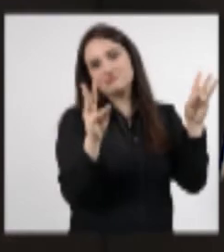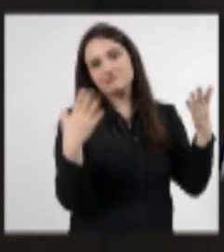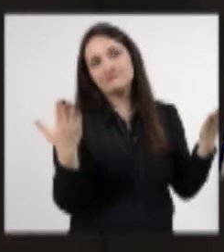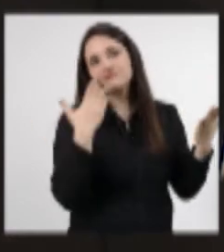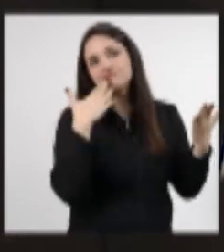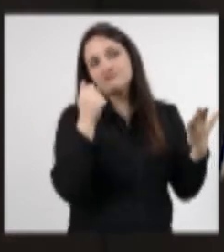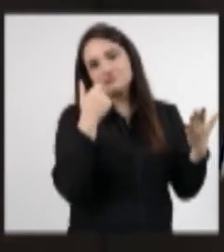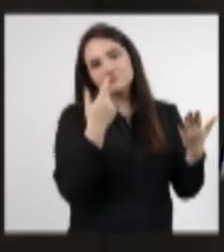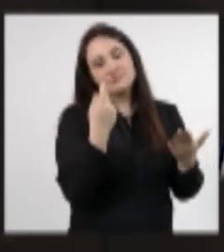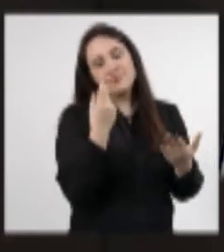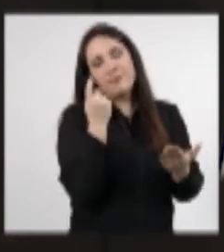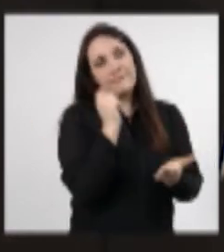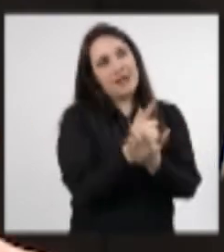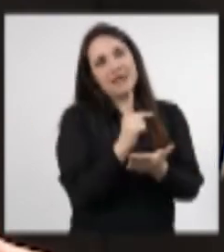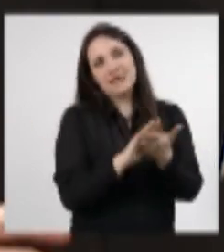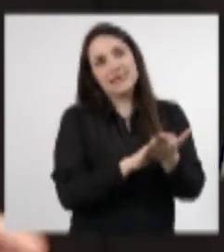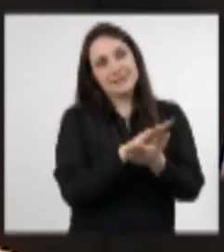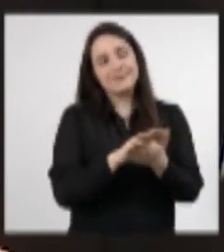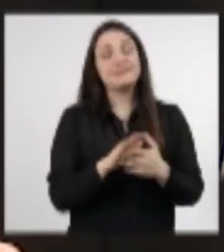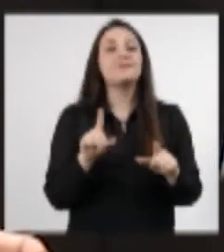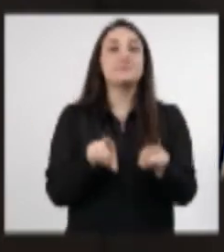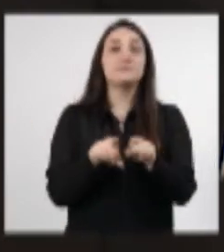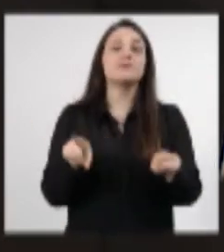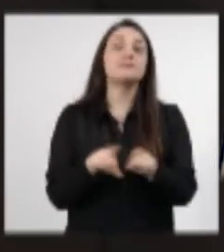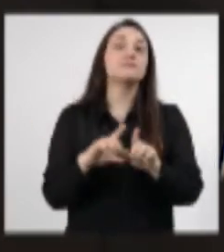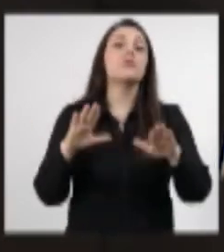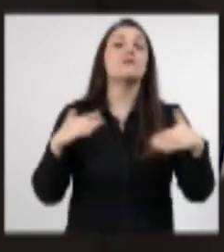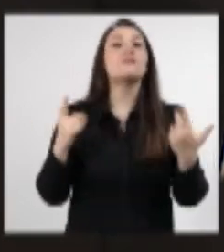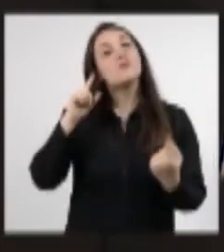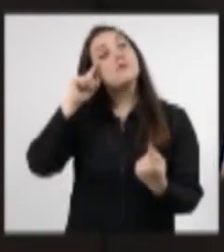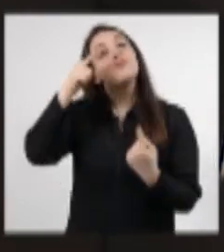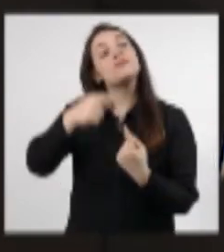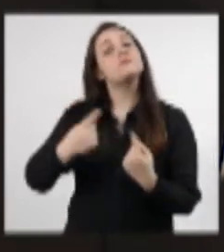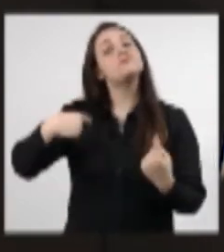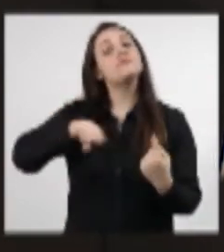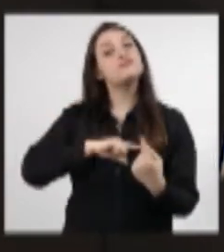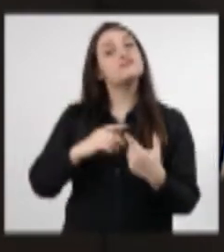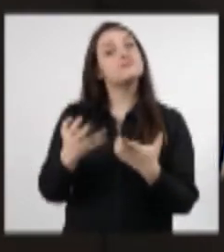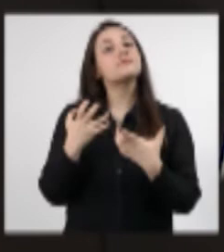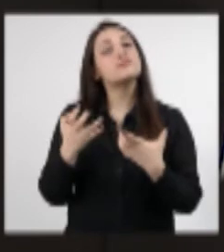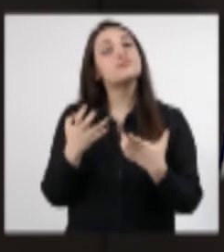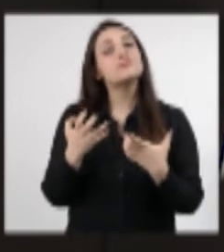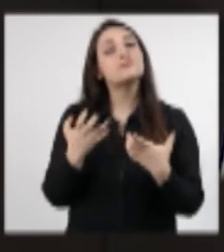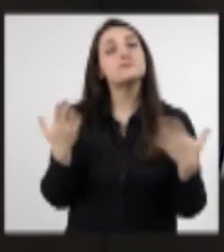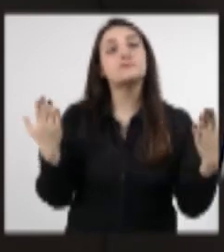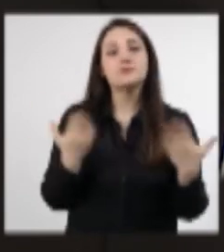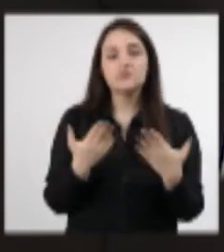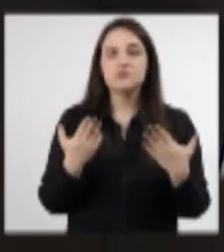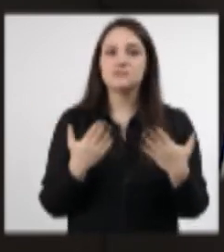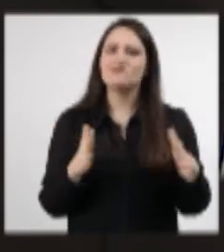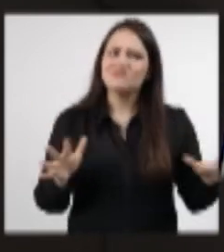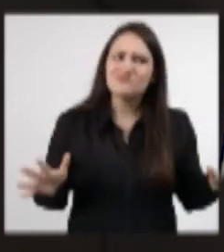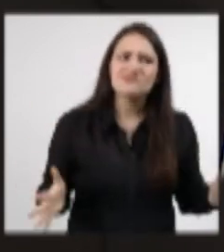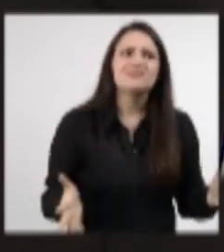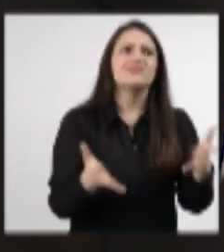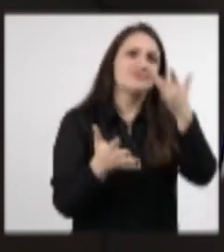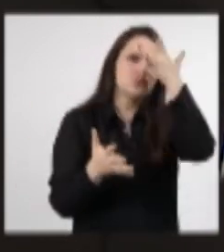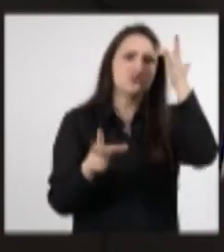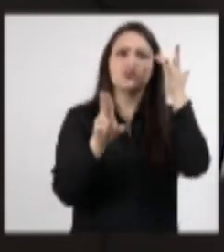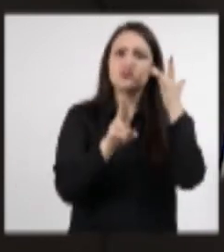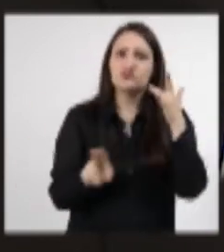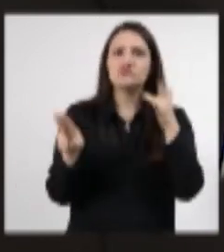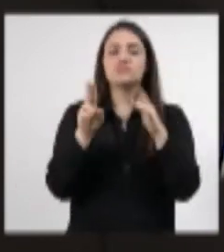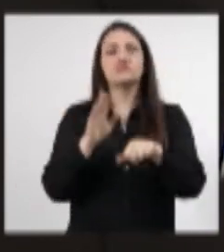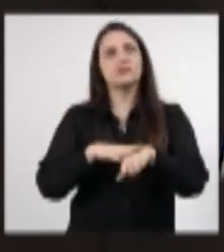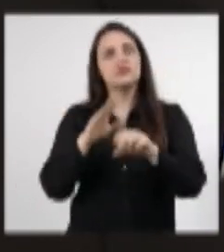feito pela delegacia virtual. Também nesse sentido, nós pretendemos, tendência, nós pretendemos e vamos investir mais na Devir,